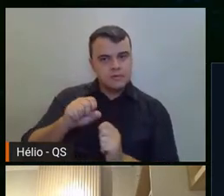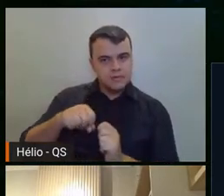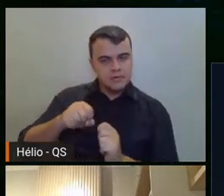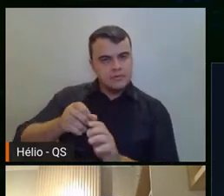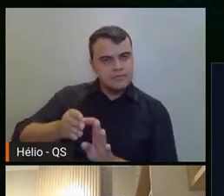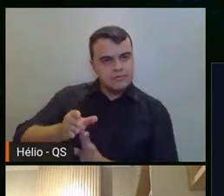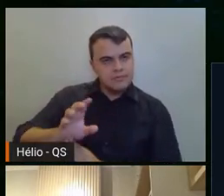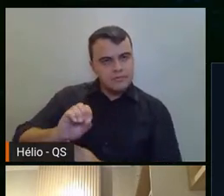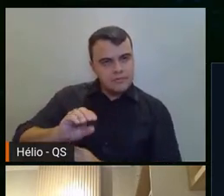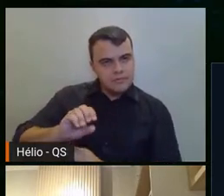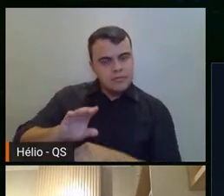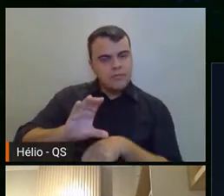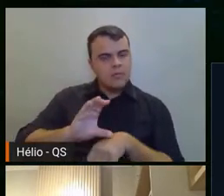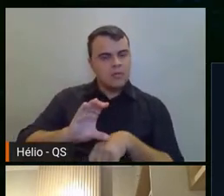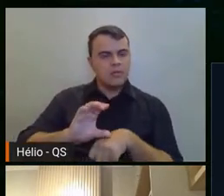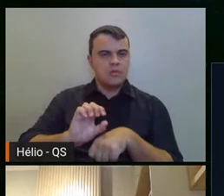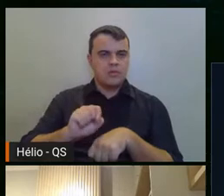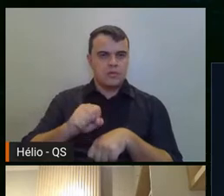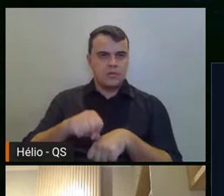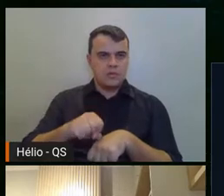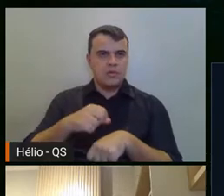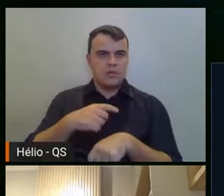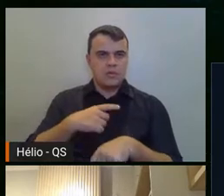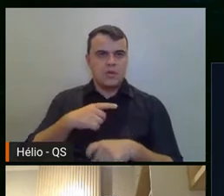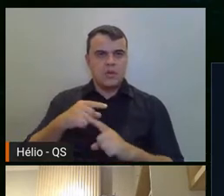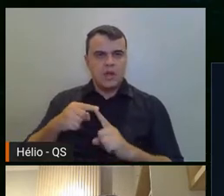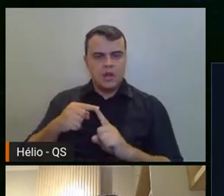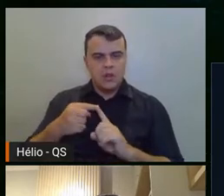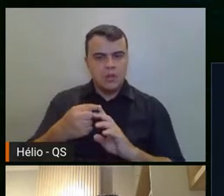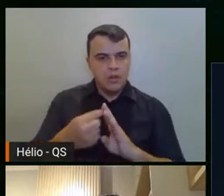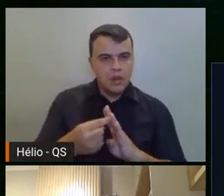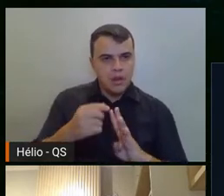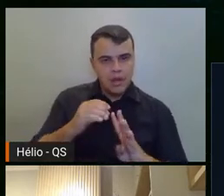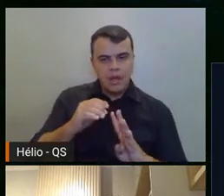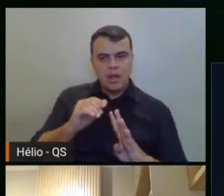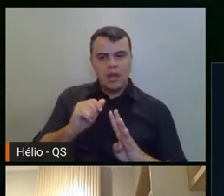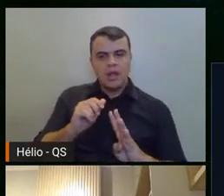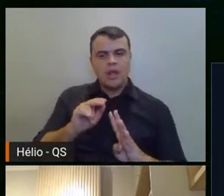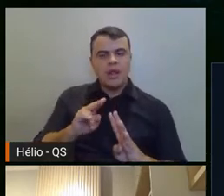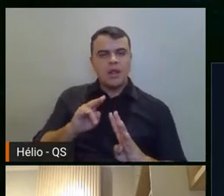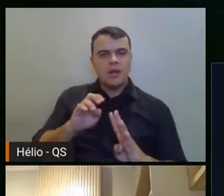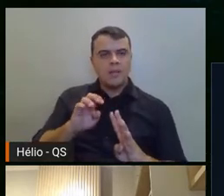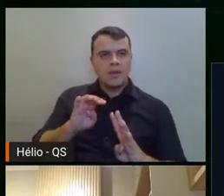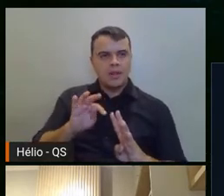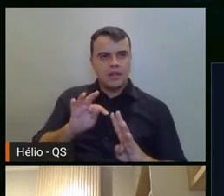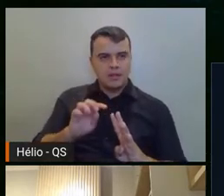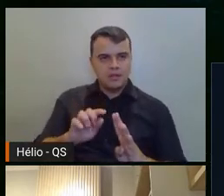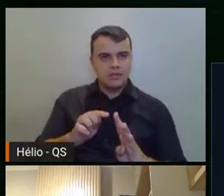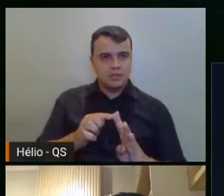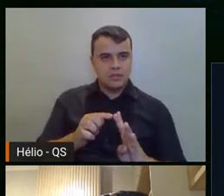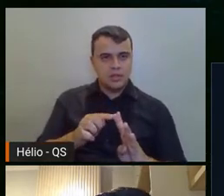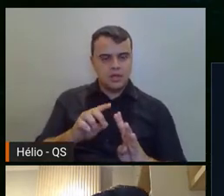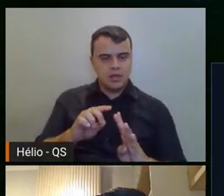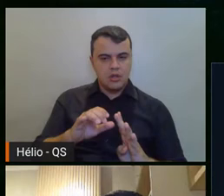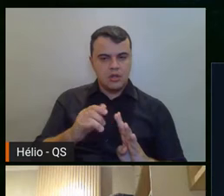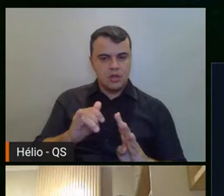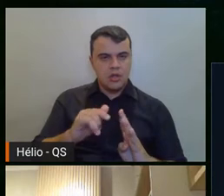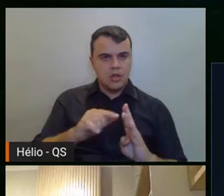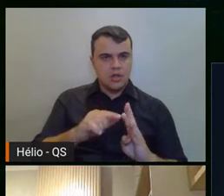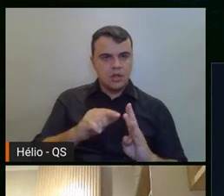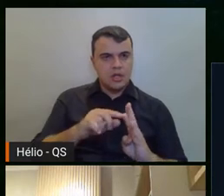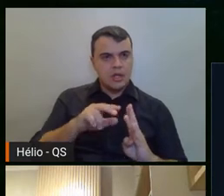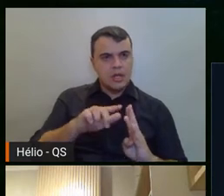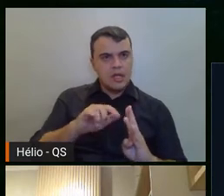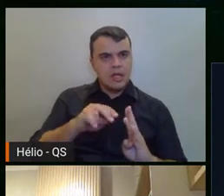formações de câmeras então assim tanto de câmera de Linux